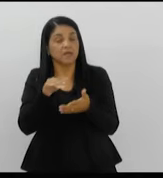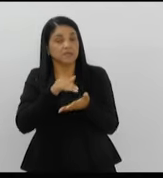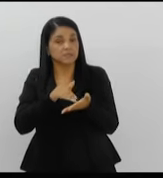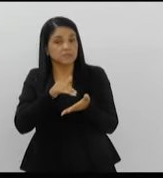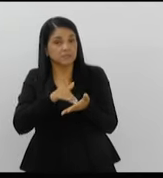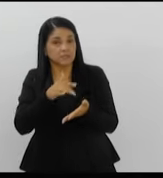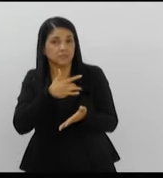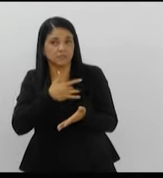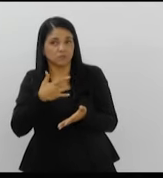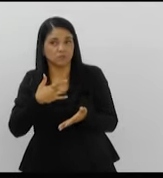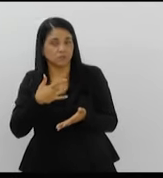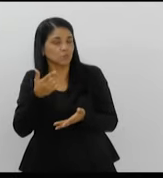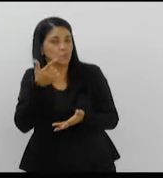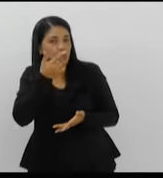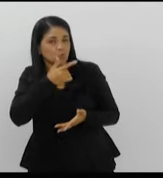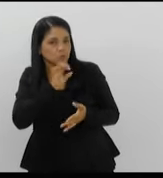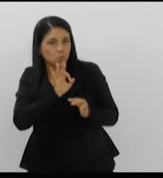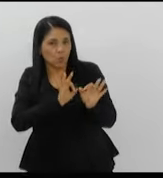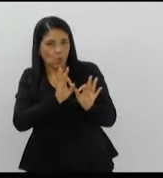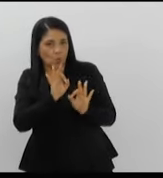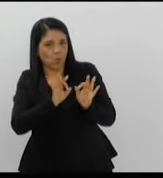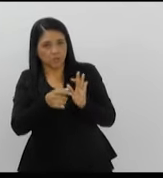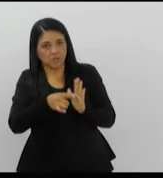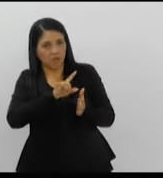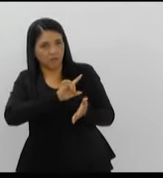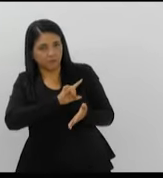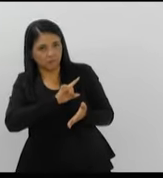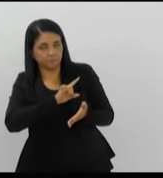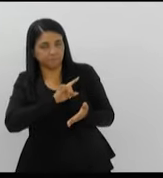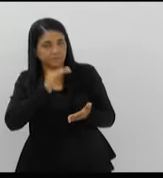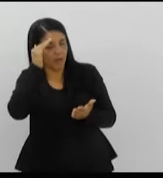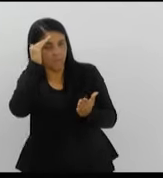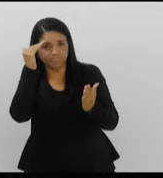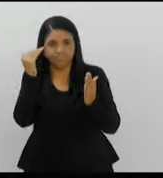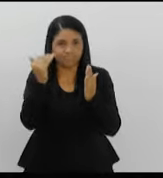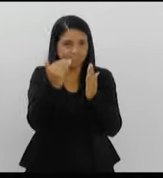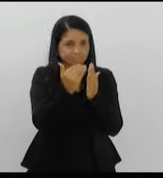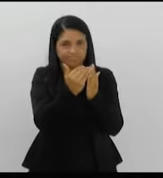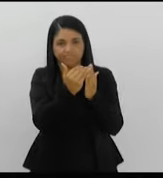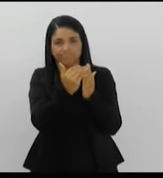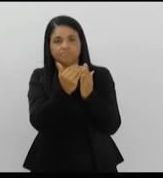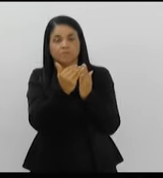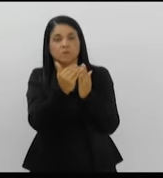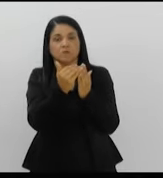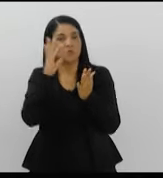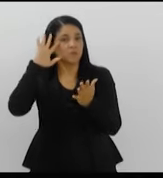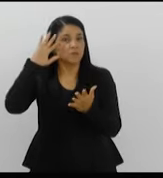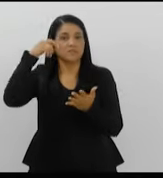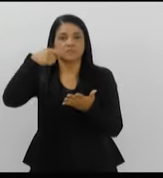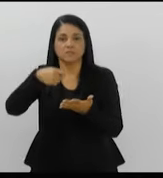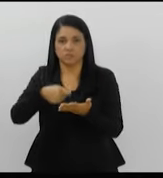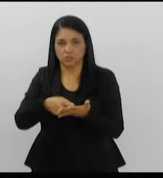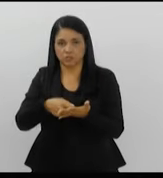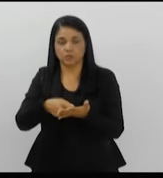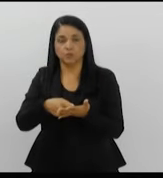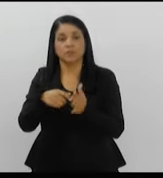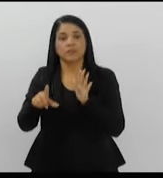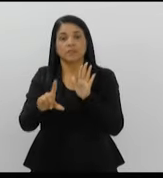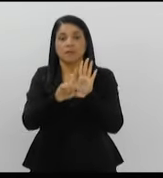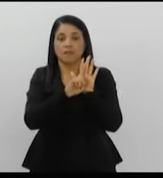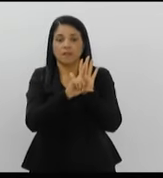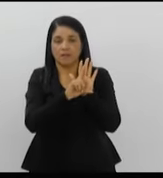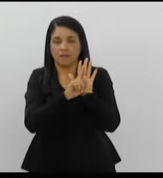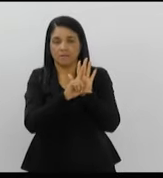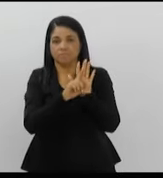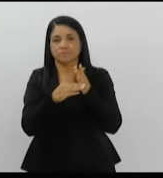Saúde não se organizou para cumprir aquilo que foi determinado nessa lei que hoje